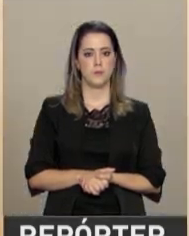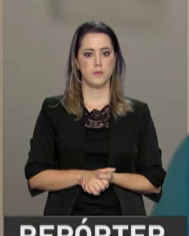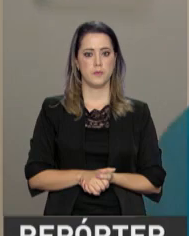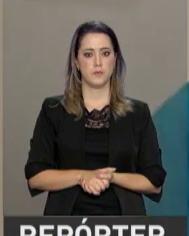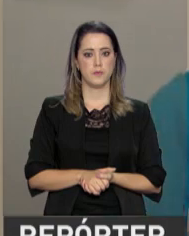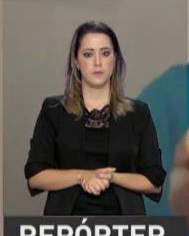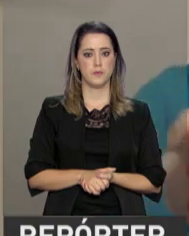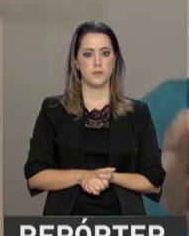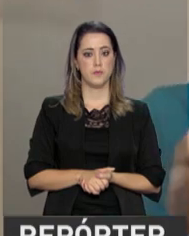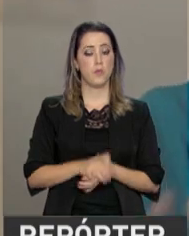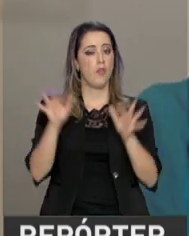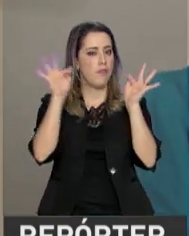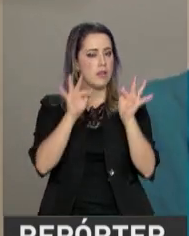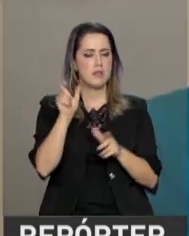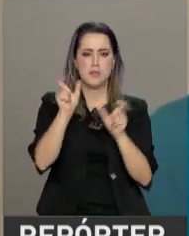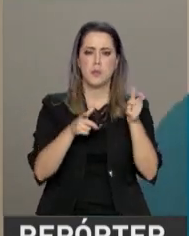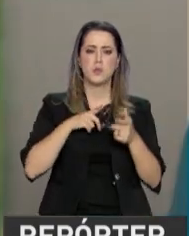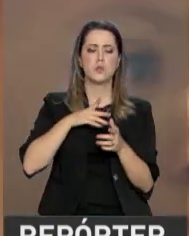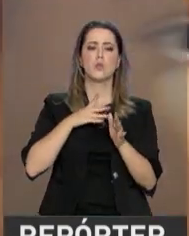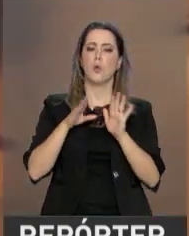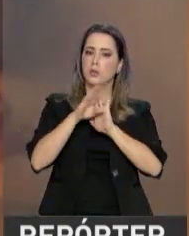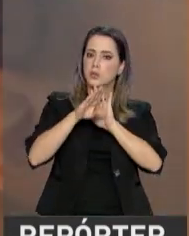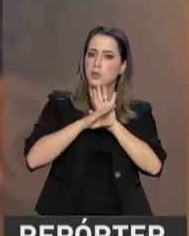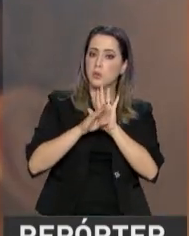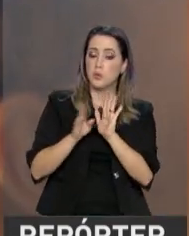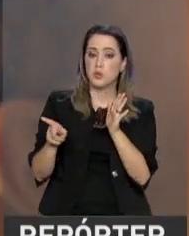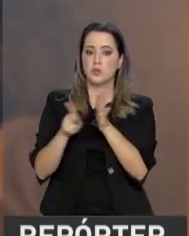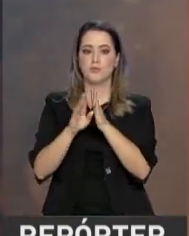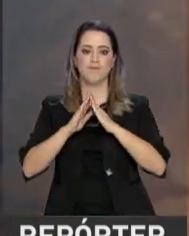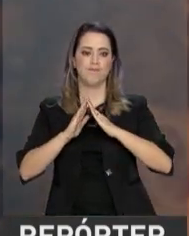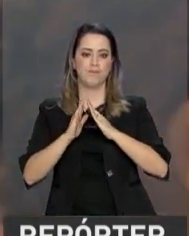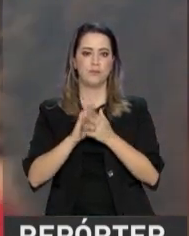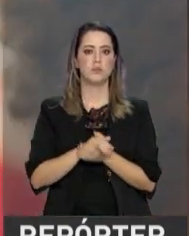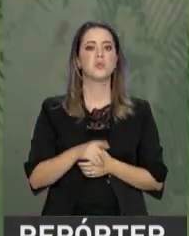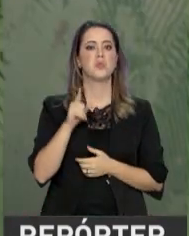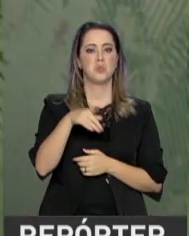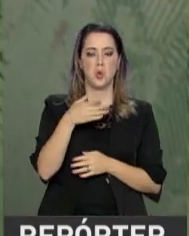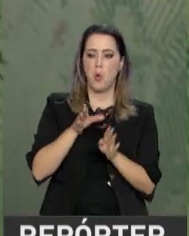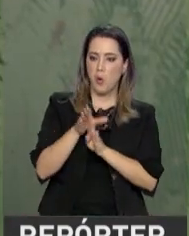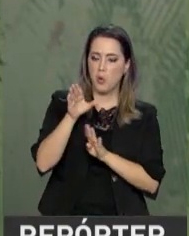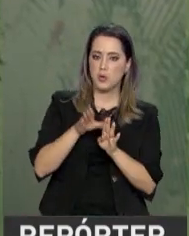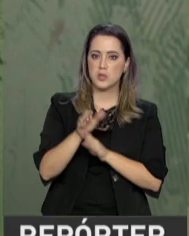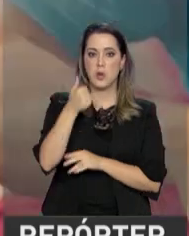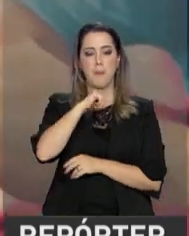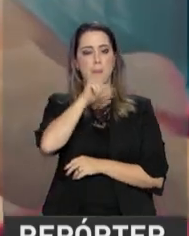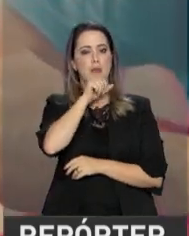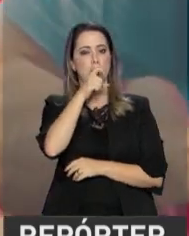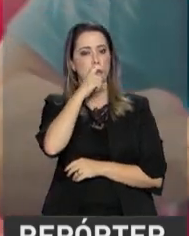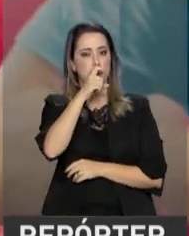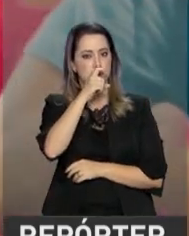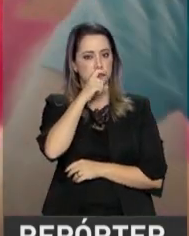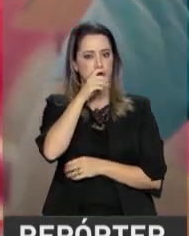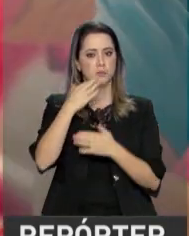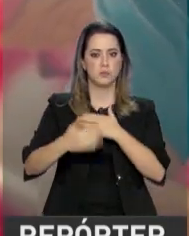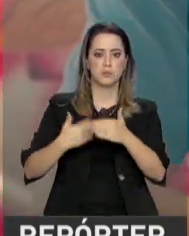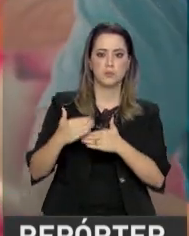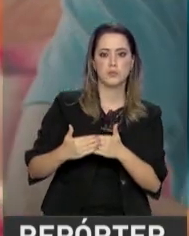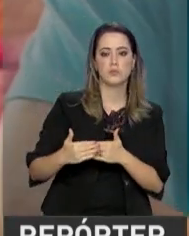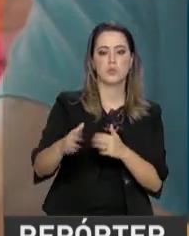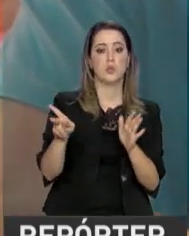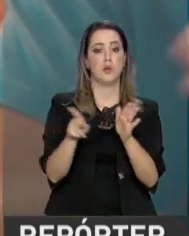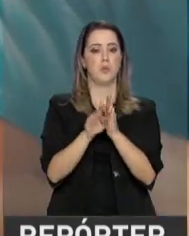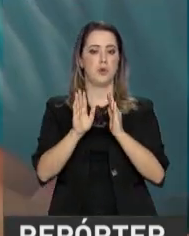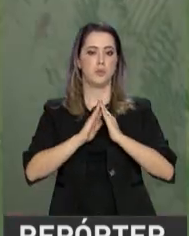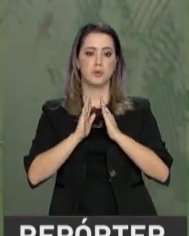feliz daquele que tiver projeto na sua causa recomendo papais e mamães tocar esse projeto na sua